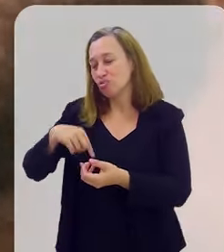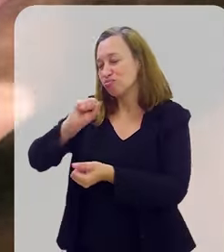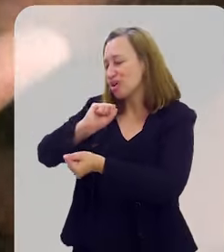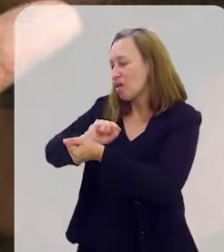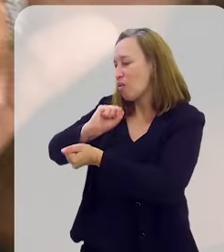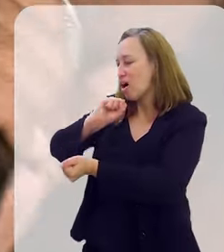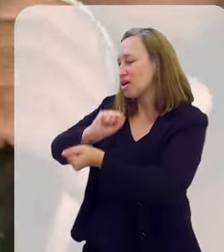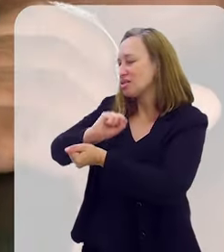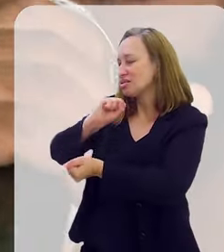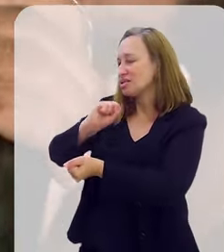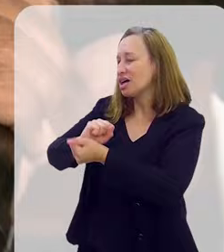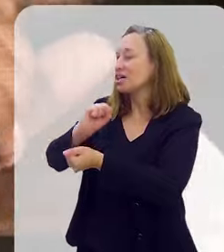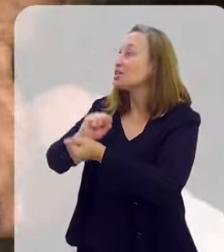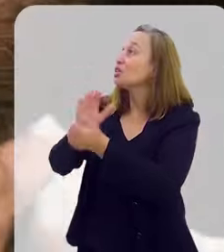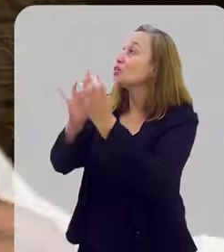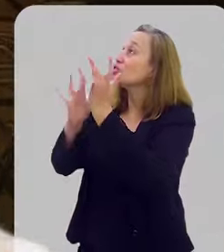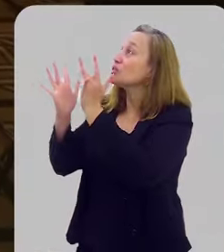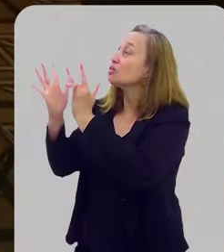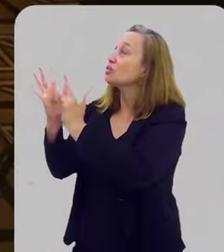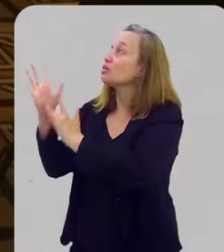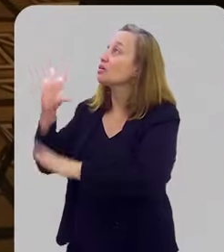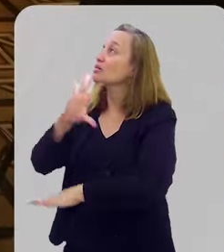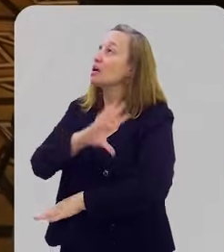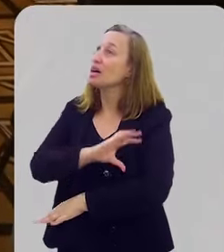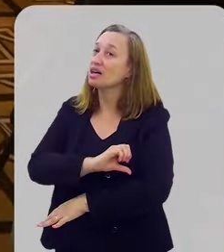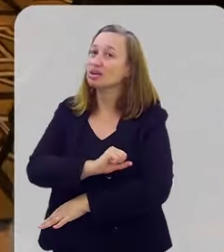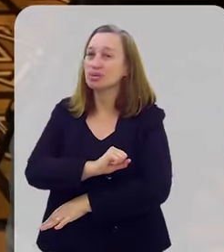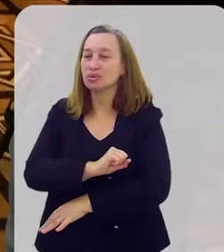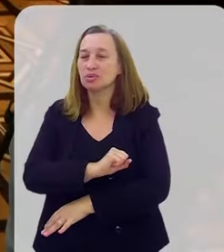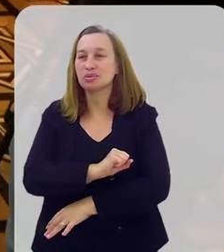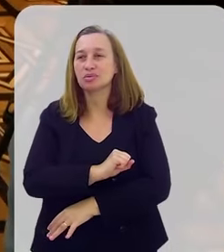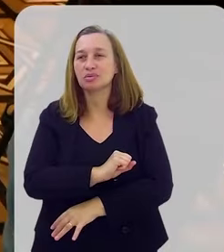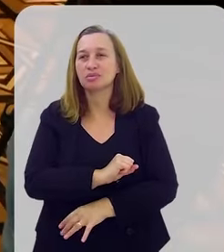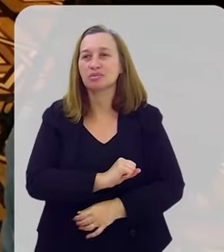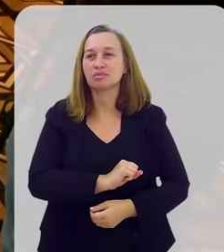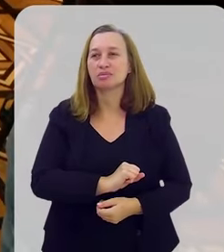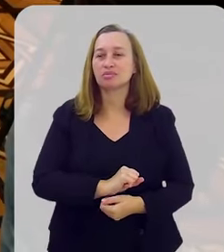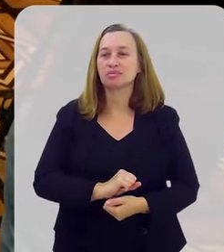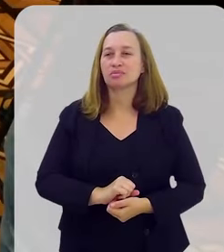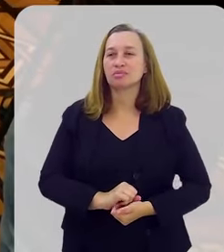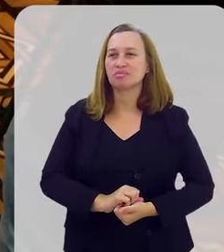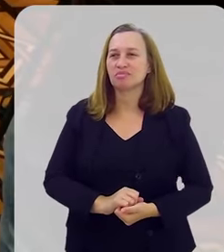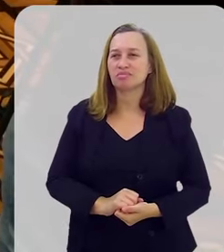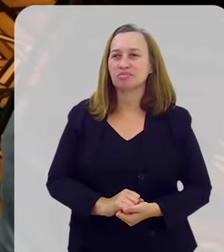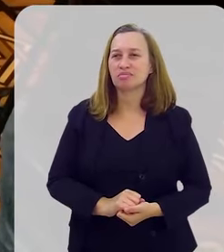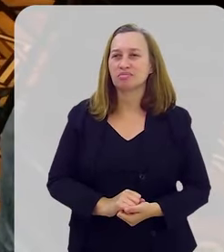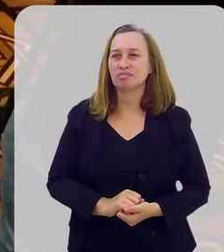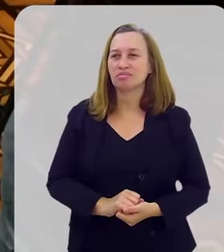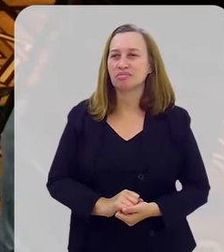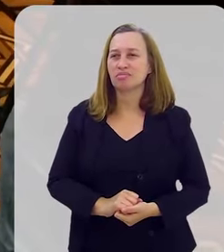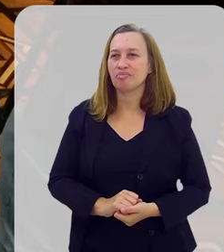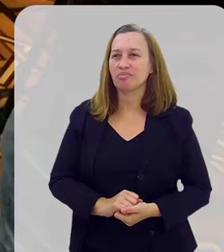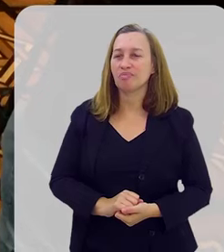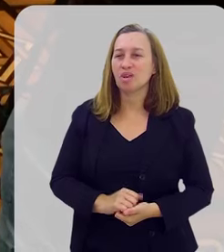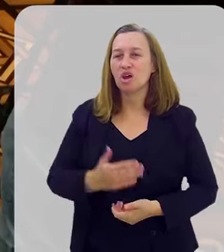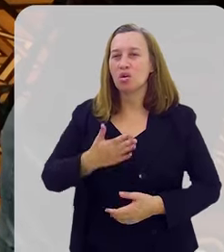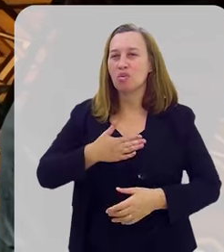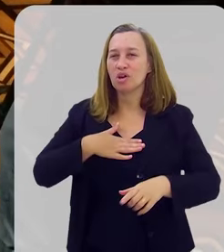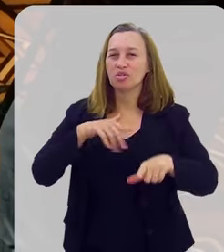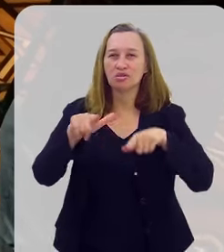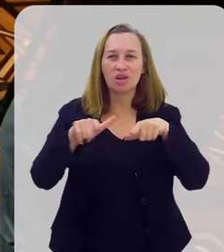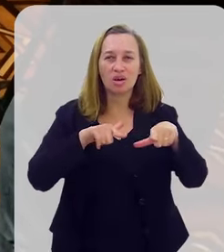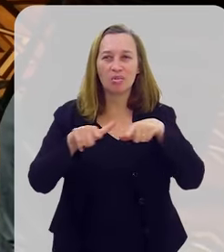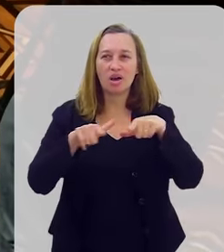amado. Até que o Senhor venha, fugiremos do pecado. Por ti sou eleito, chamado